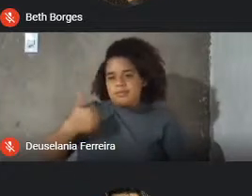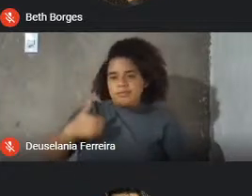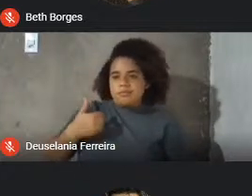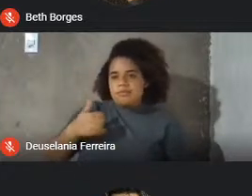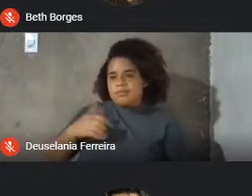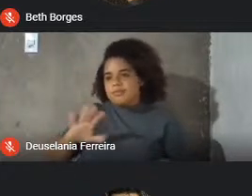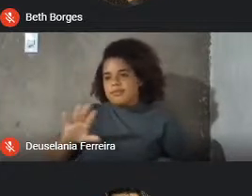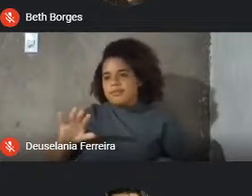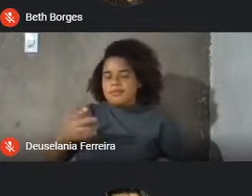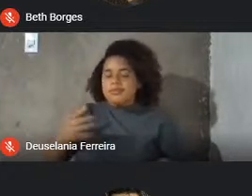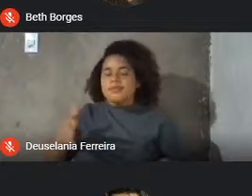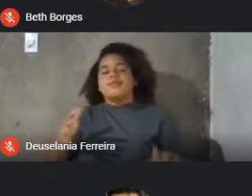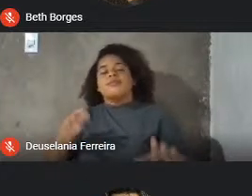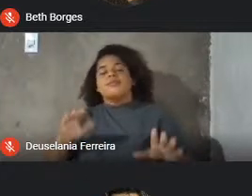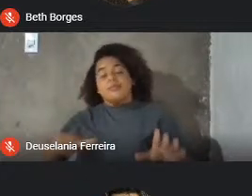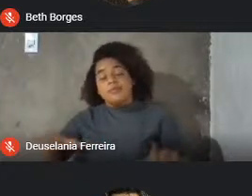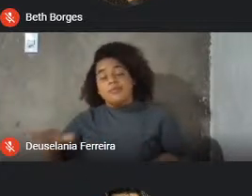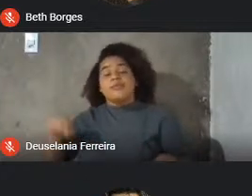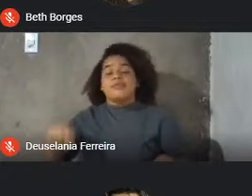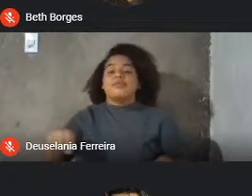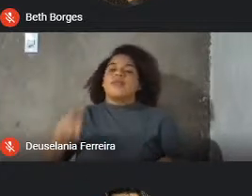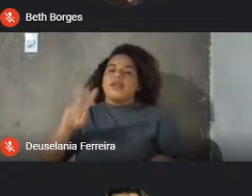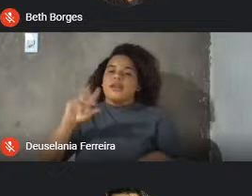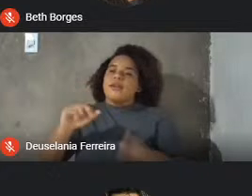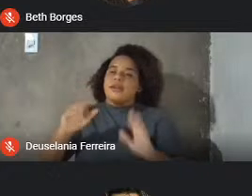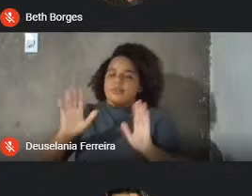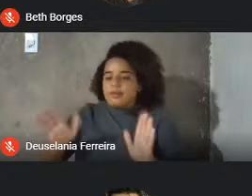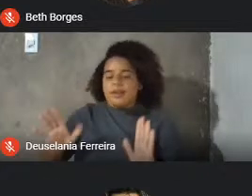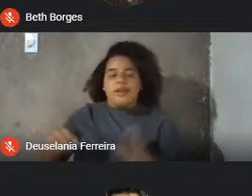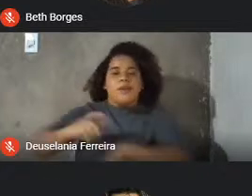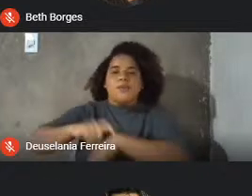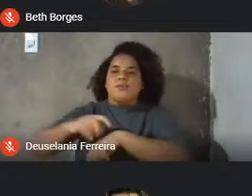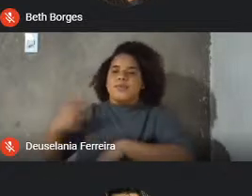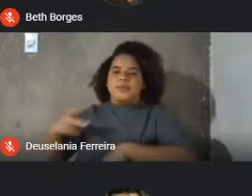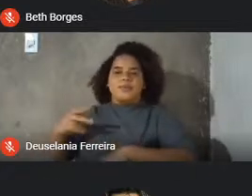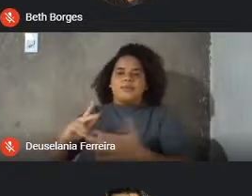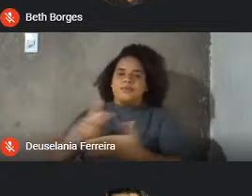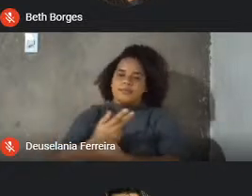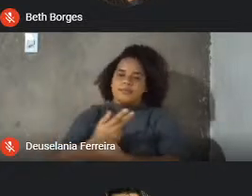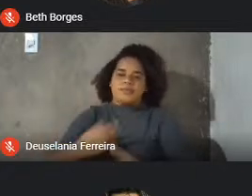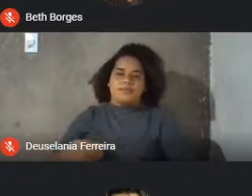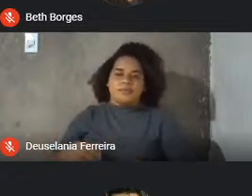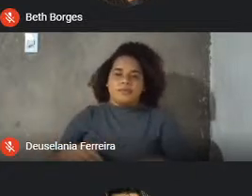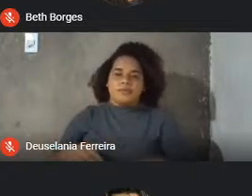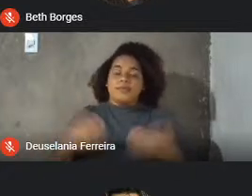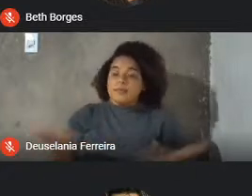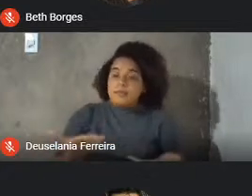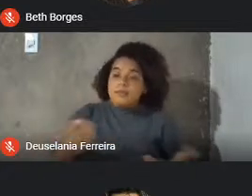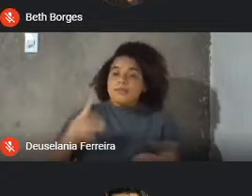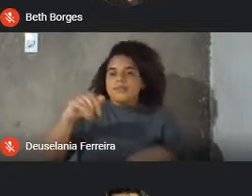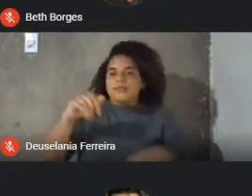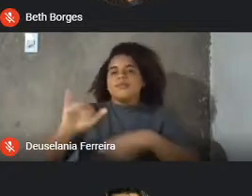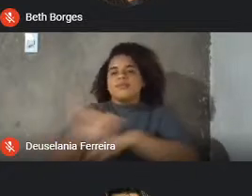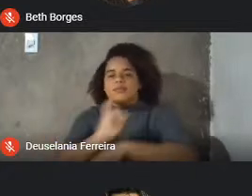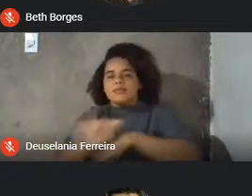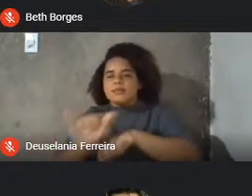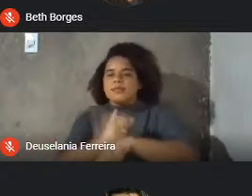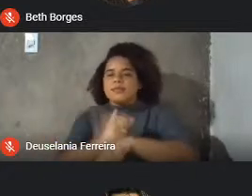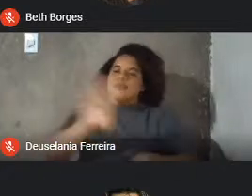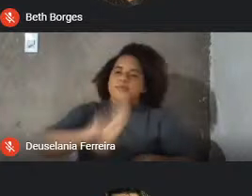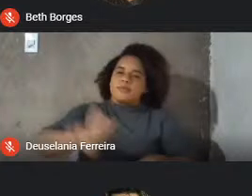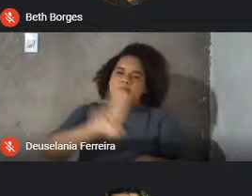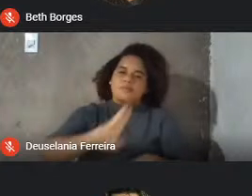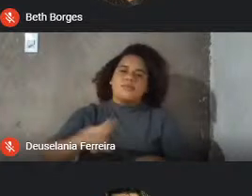está acontecendo ali naquele momento. Porém, é uma técnica que é muito utilizada hoje em quadros crônicos,